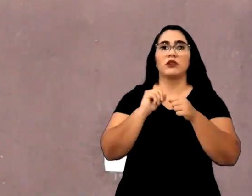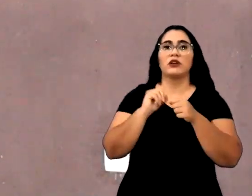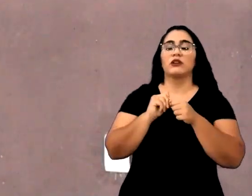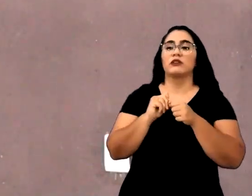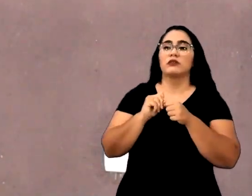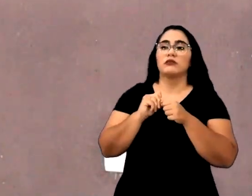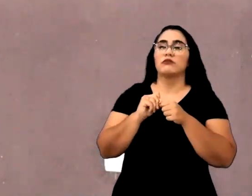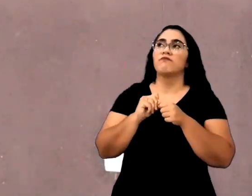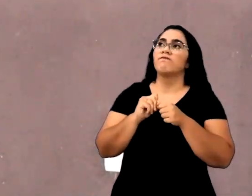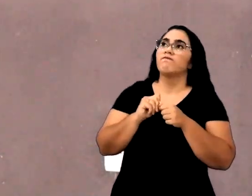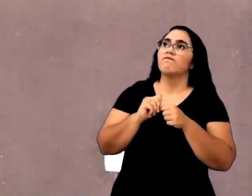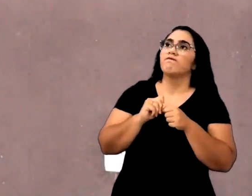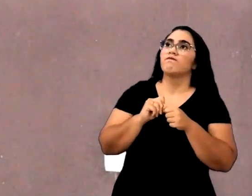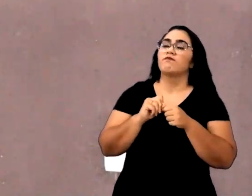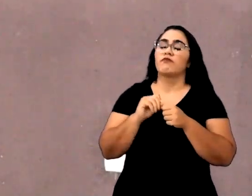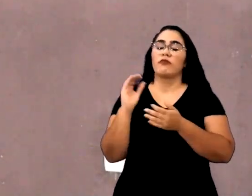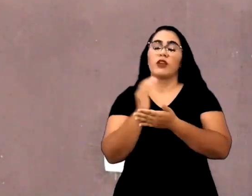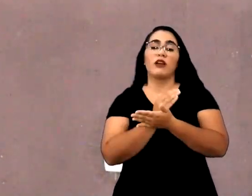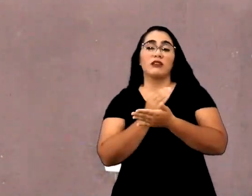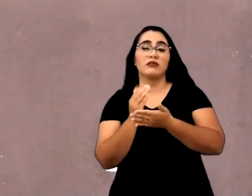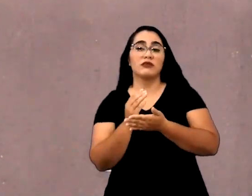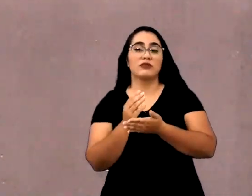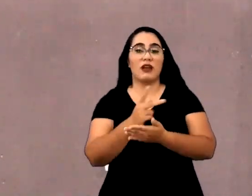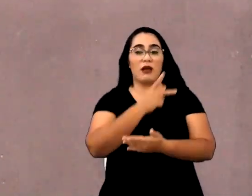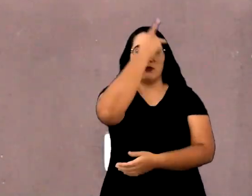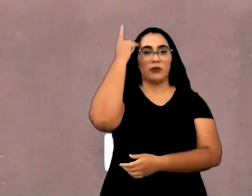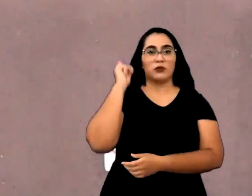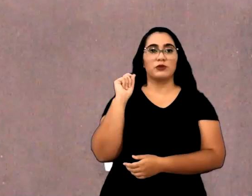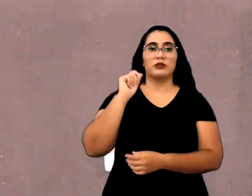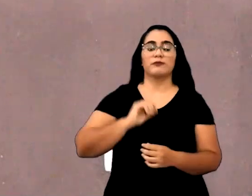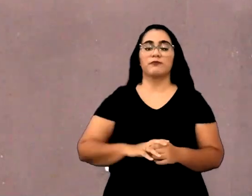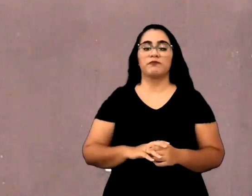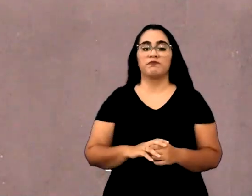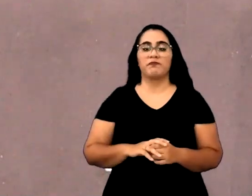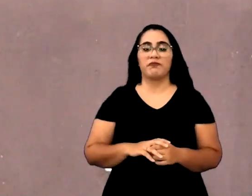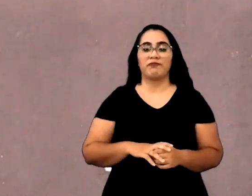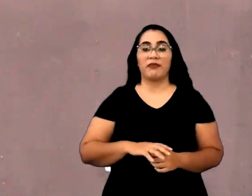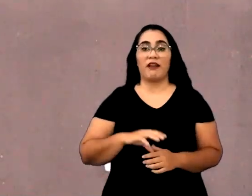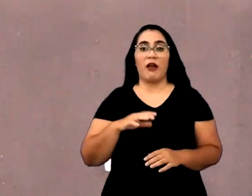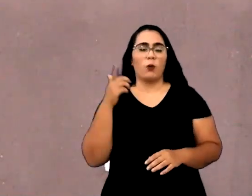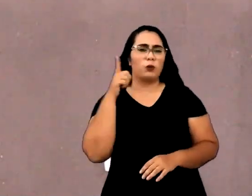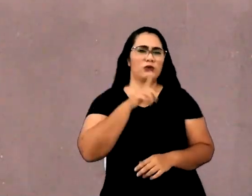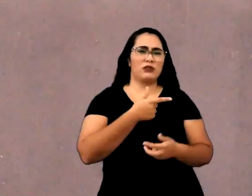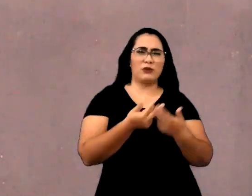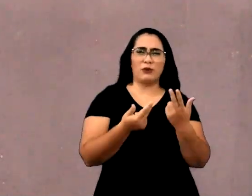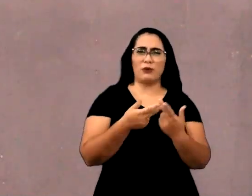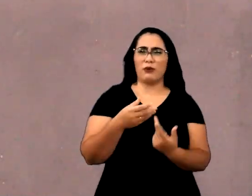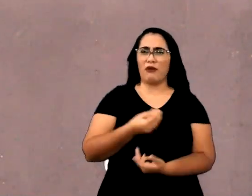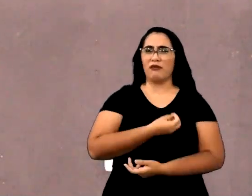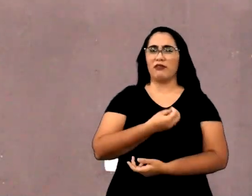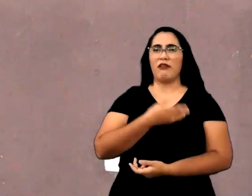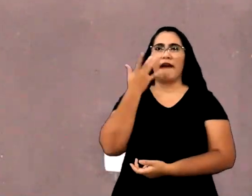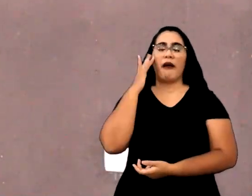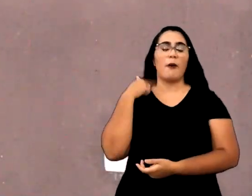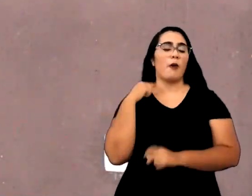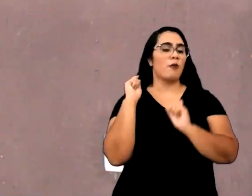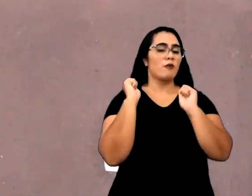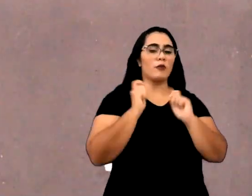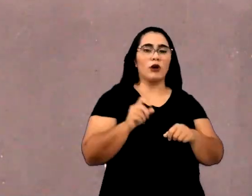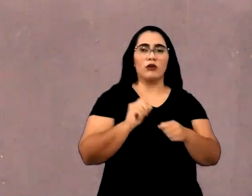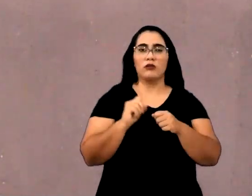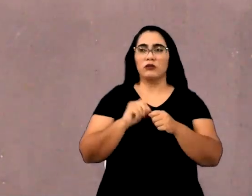é aquilo que muitas das vezes o homem, quando está num patamar da sua vida, ele acha que ele pode